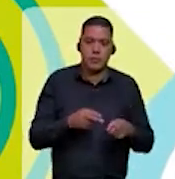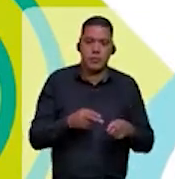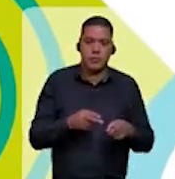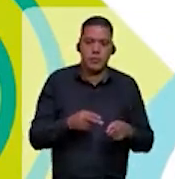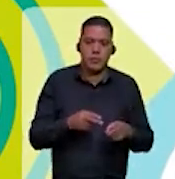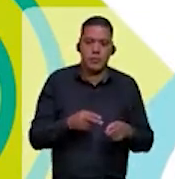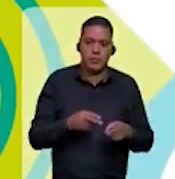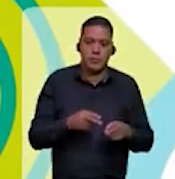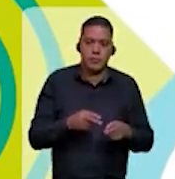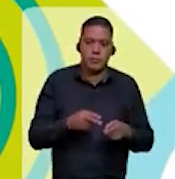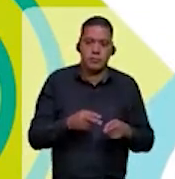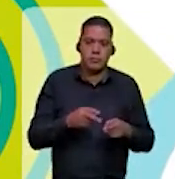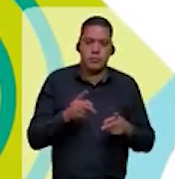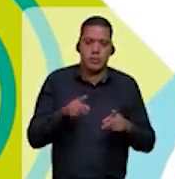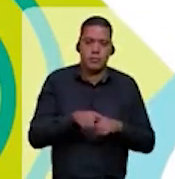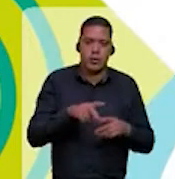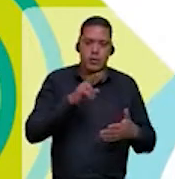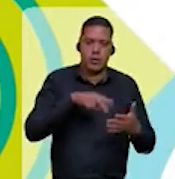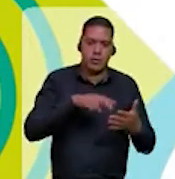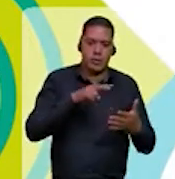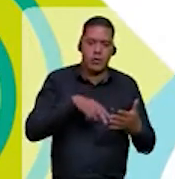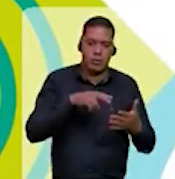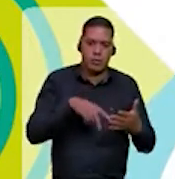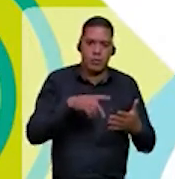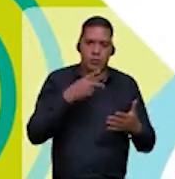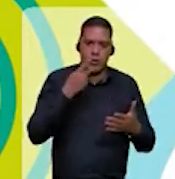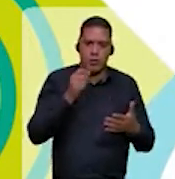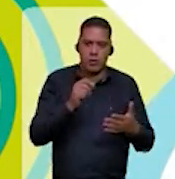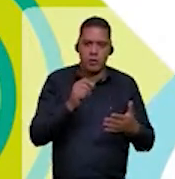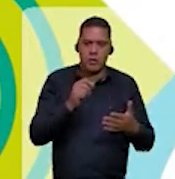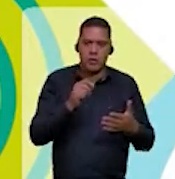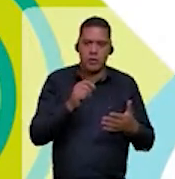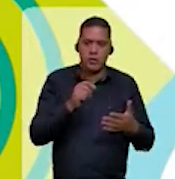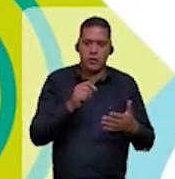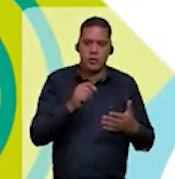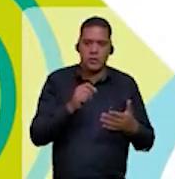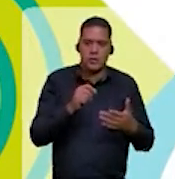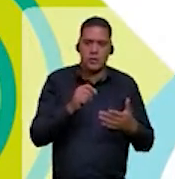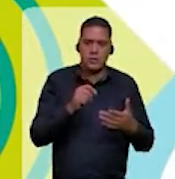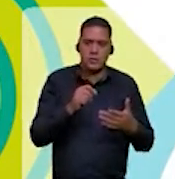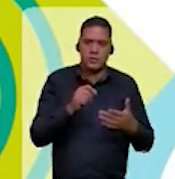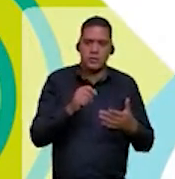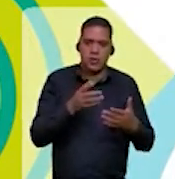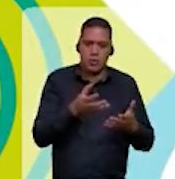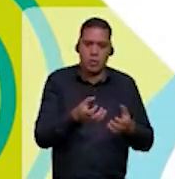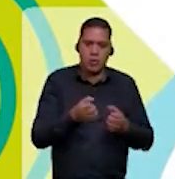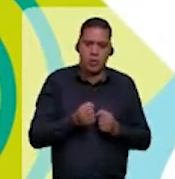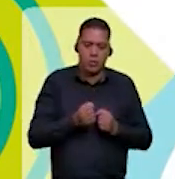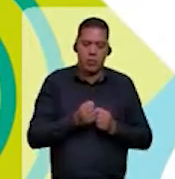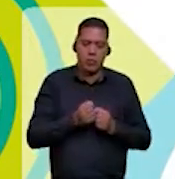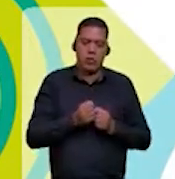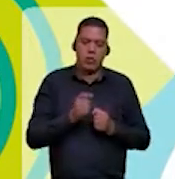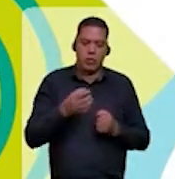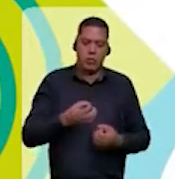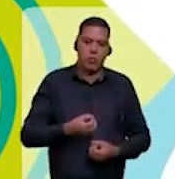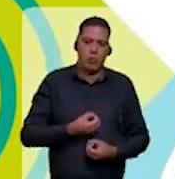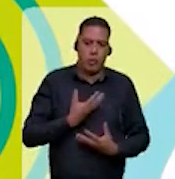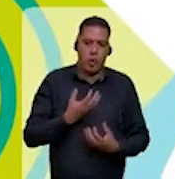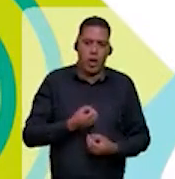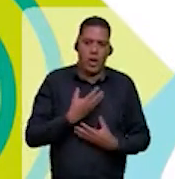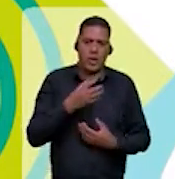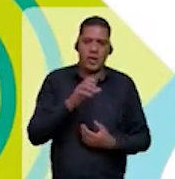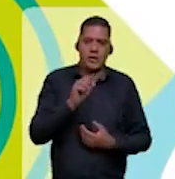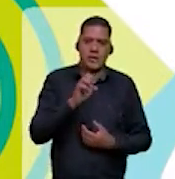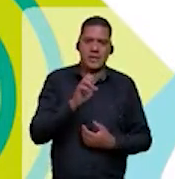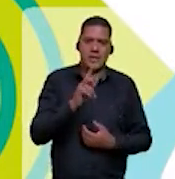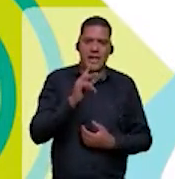diferenças a literatura acentua pois nessa chave interpretativa de acolhimento indicada pelo poeta cequi